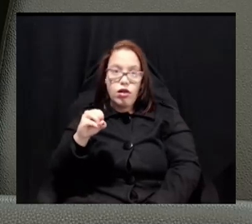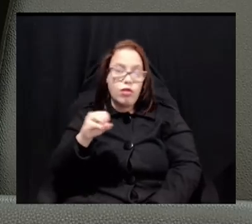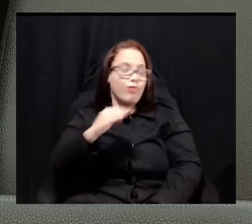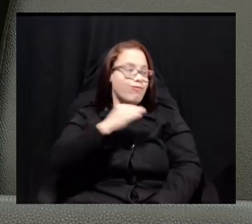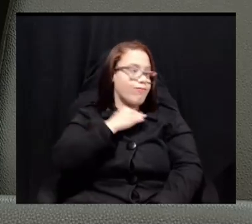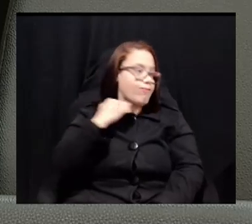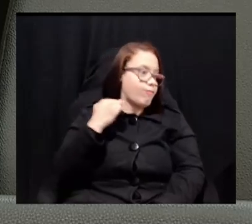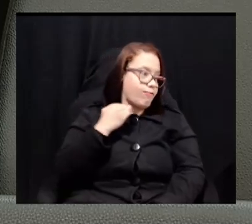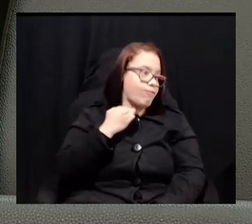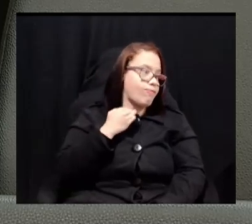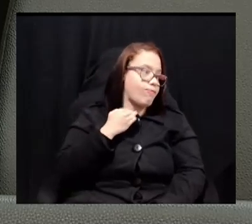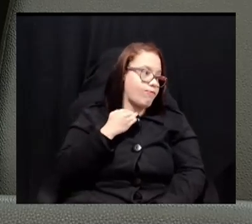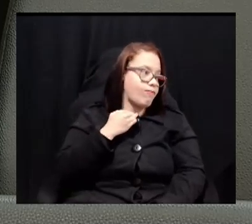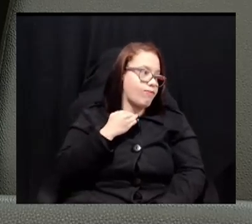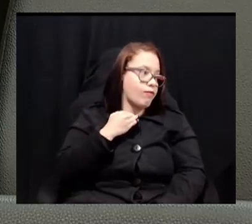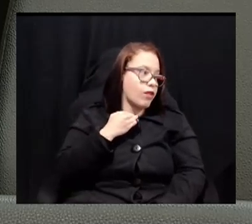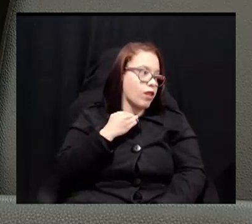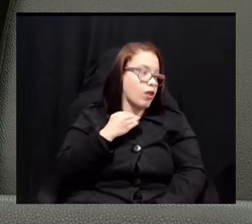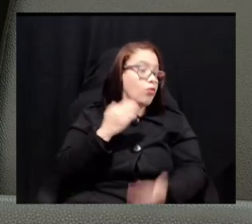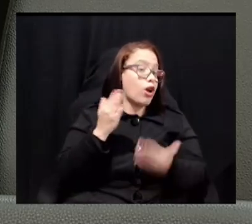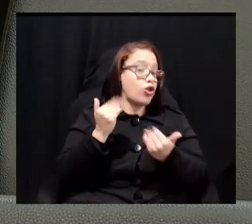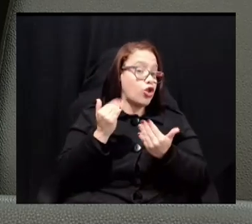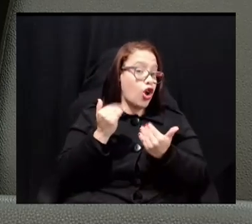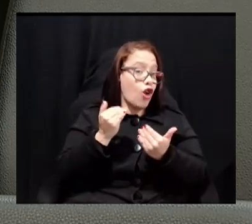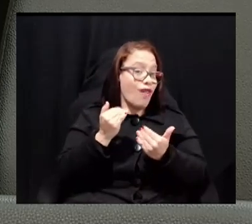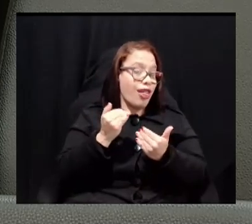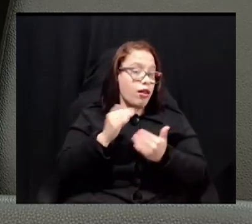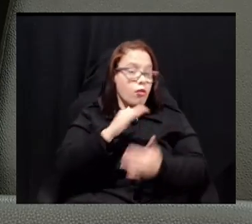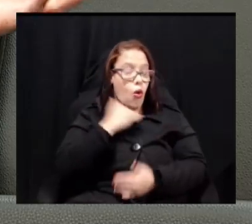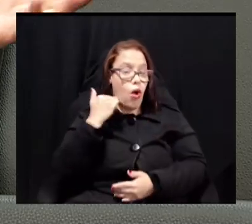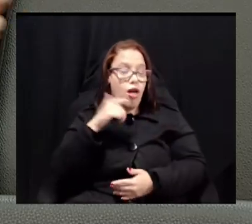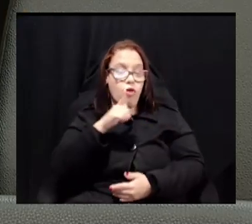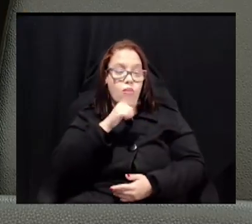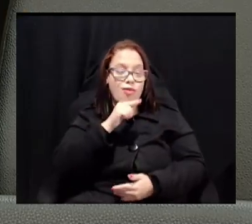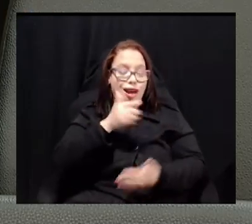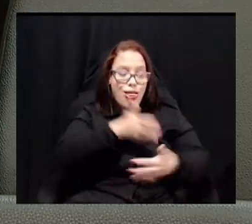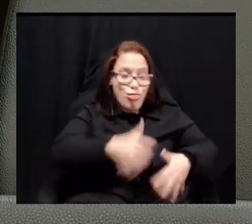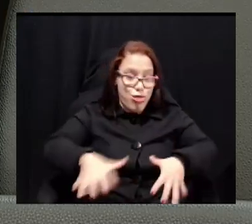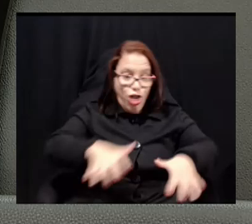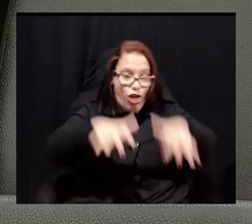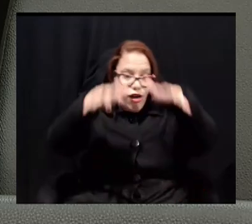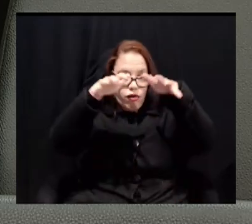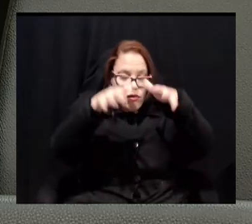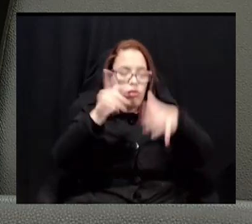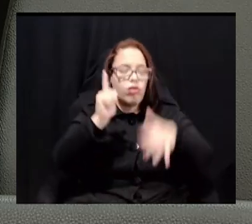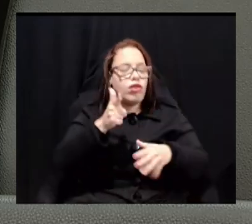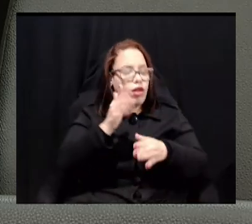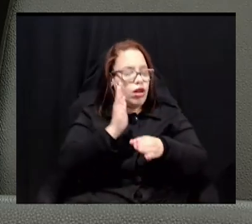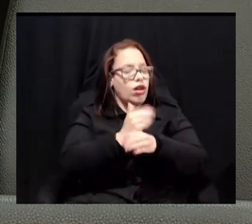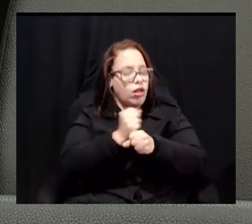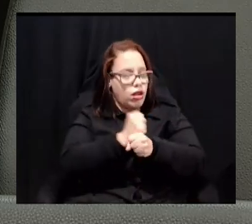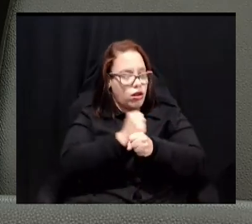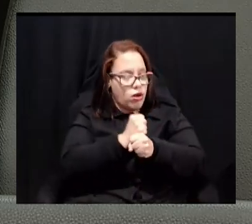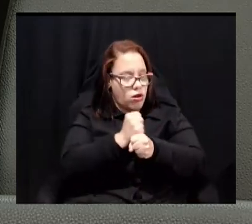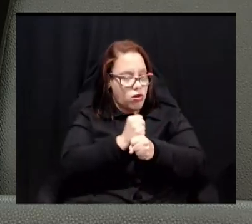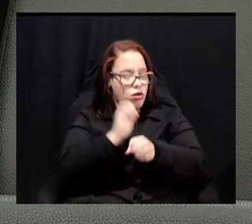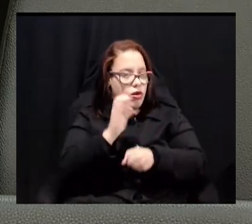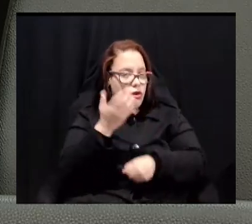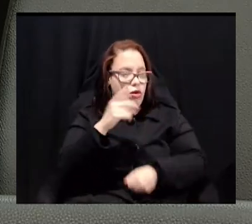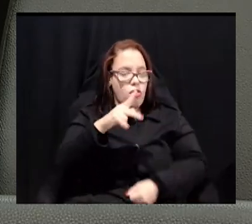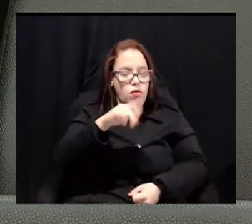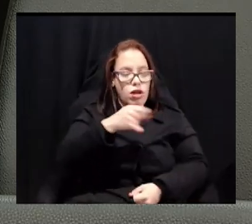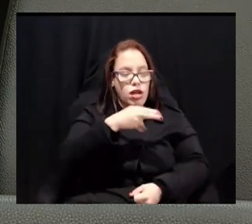uma moça, de uma jovem ali. E já existe uma obra sendo feita, um piscinão sendo feito na